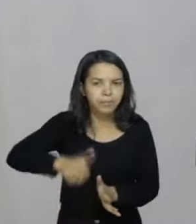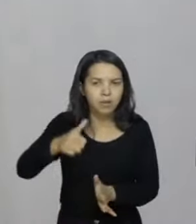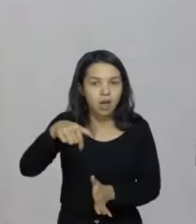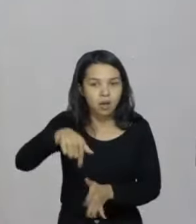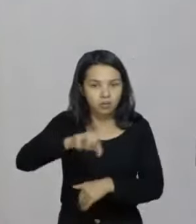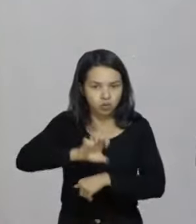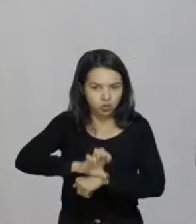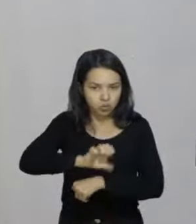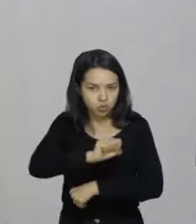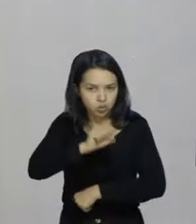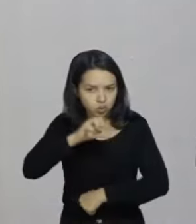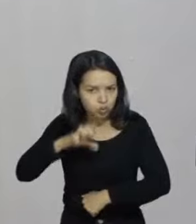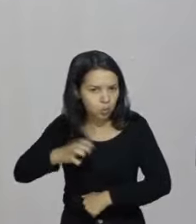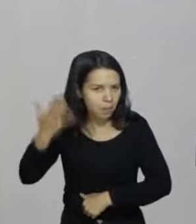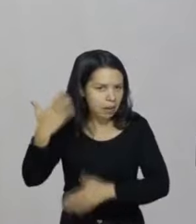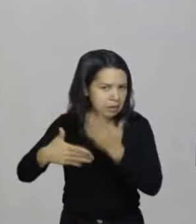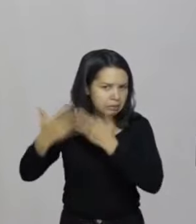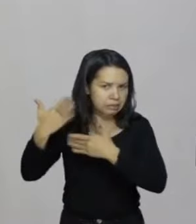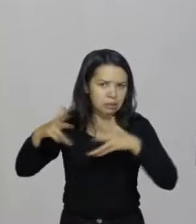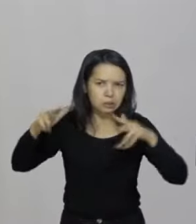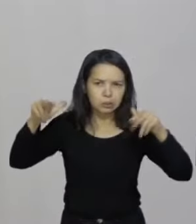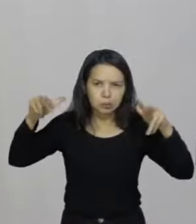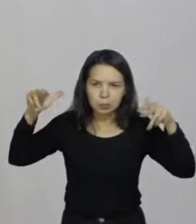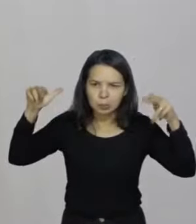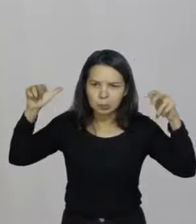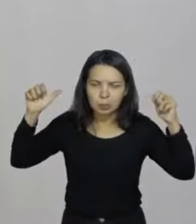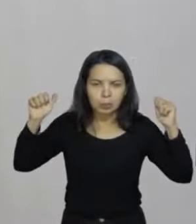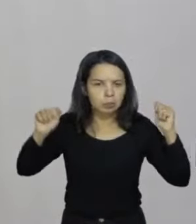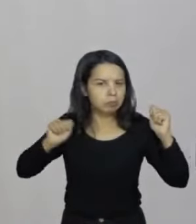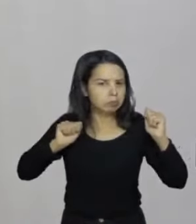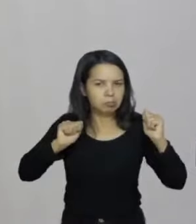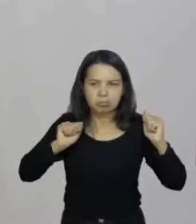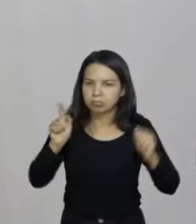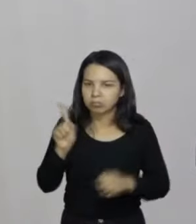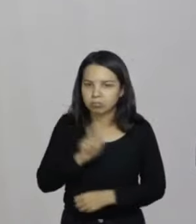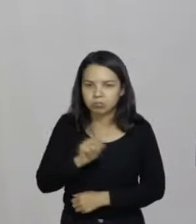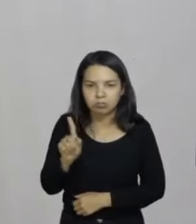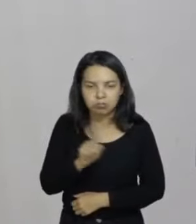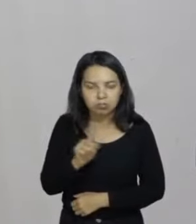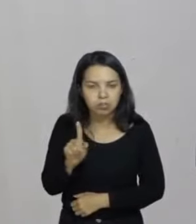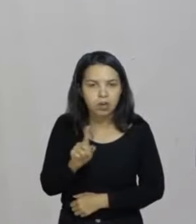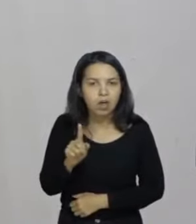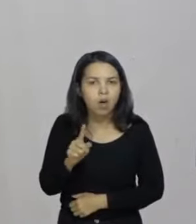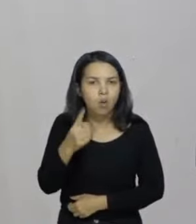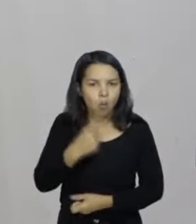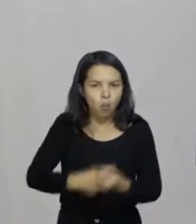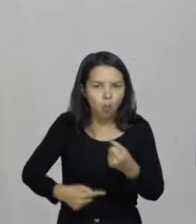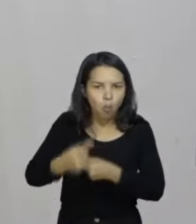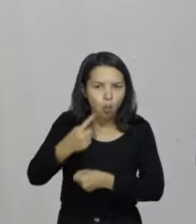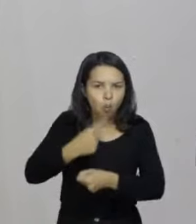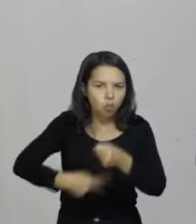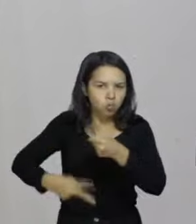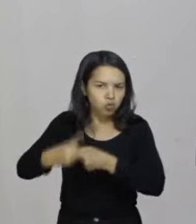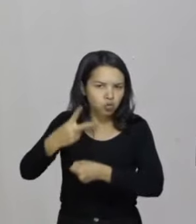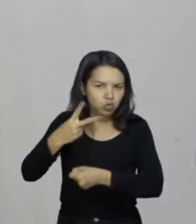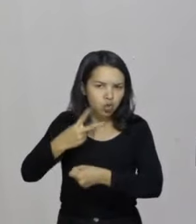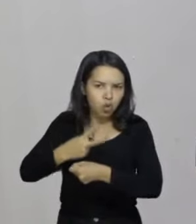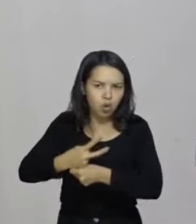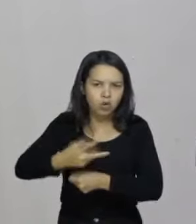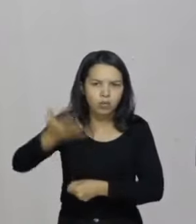Santa Catarina isso nunca aconteceu muito pelo contrário um ano dois anos atrás a gente via